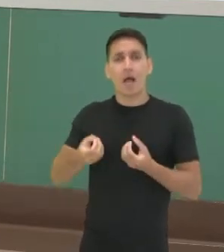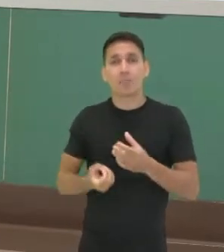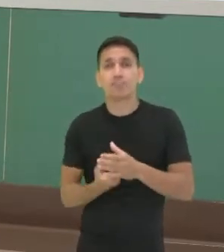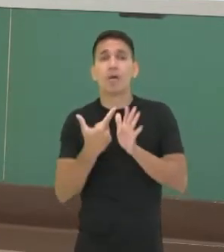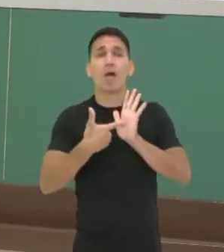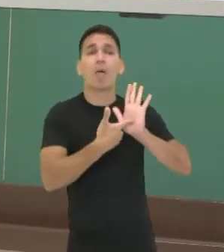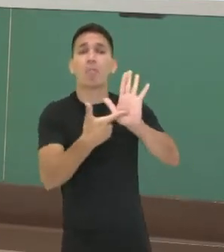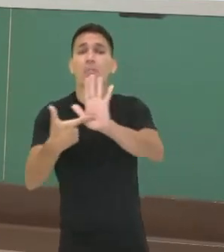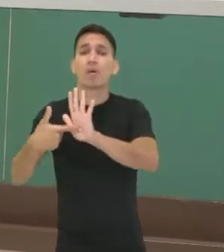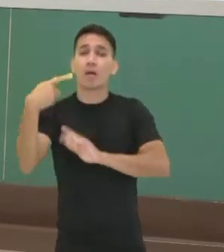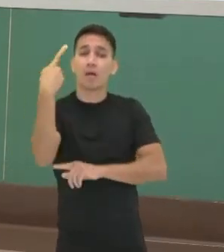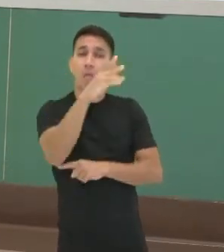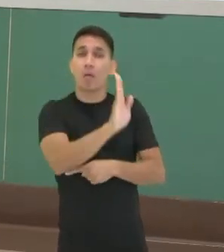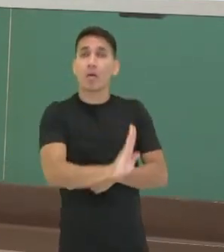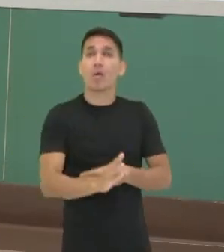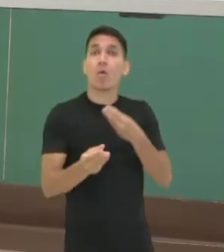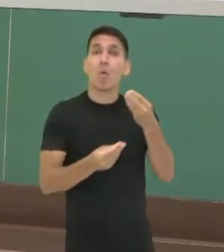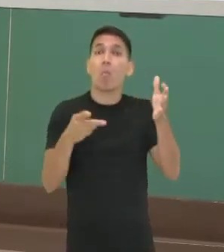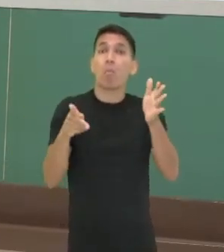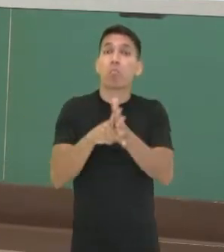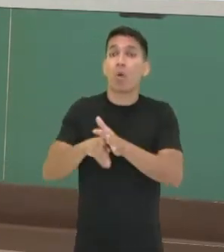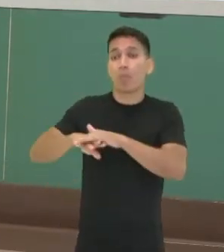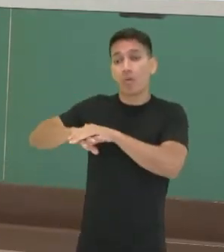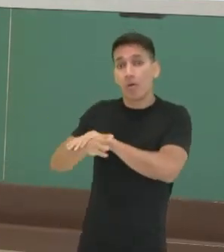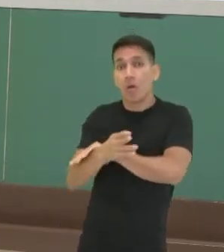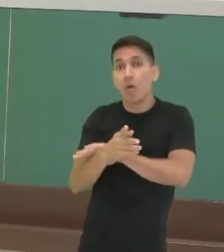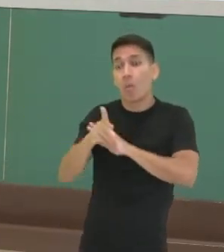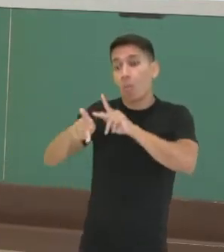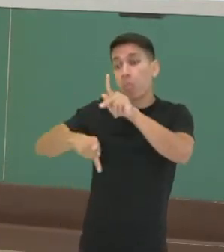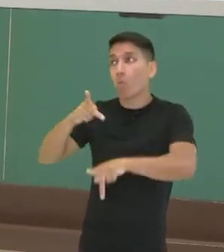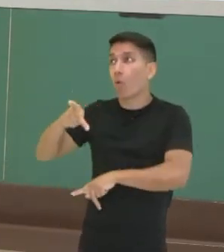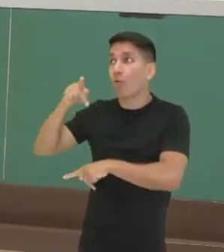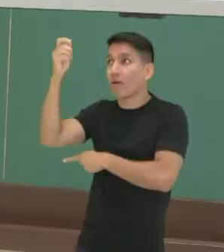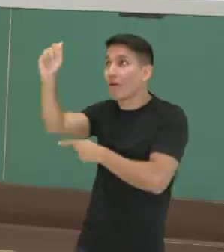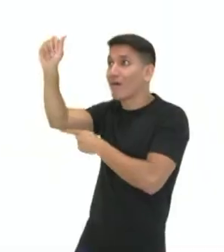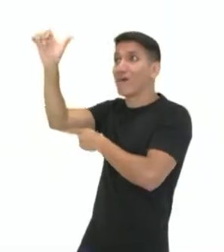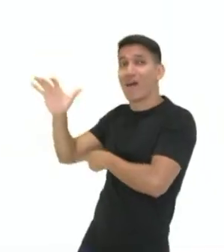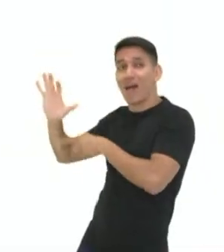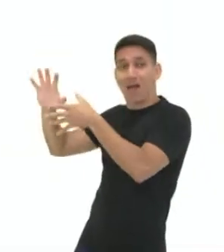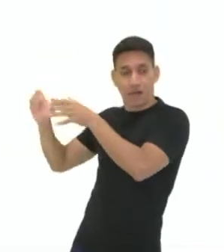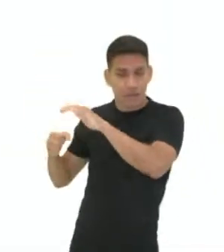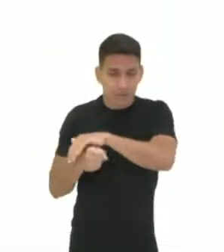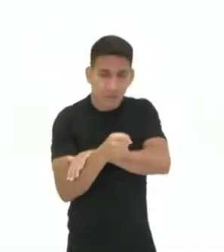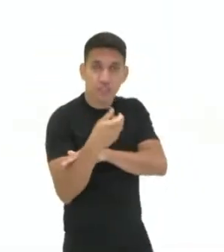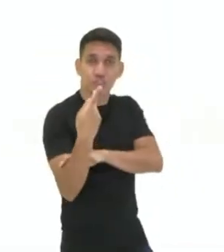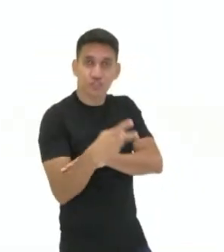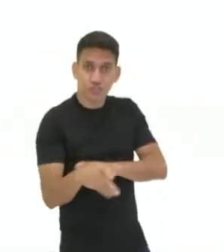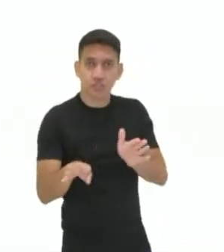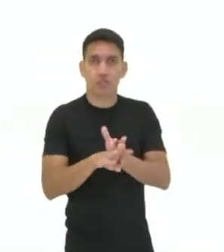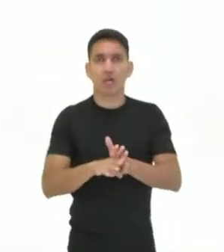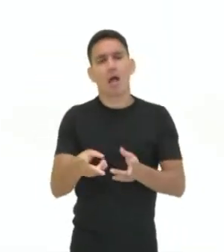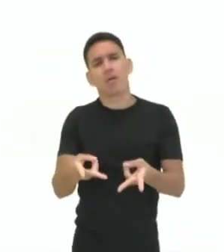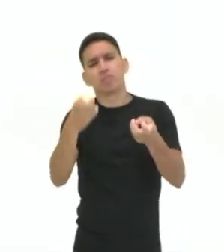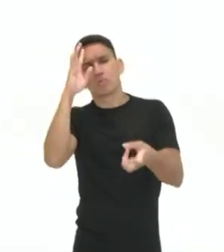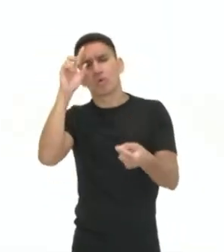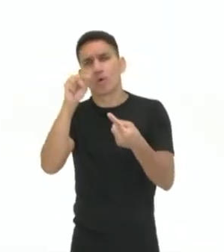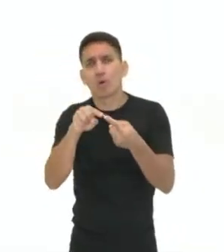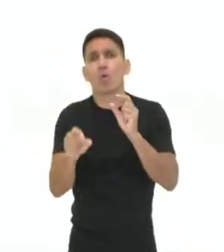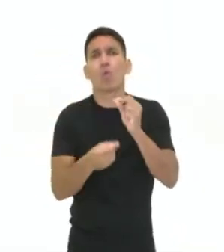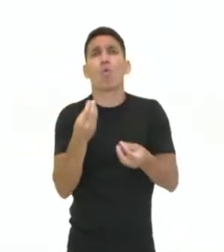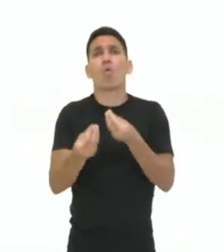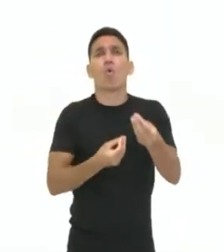que vieram com os povos africanos. O objetivo da aula é conhecer os diferentes ritos e rituais das